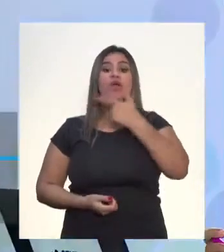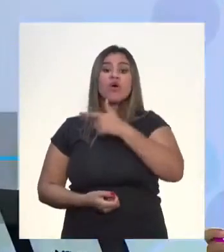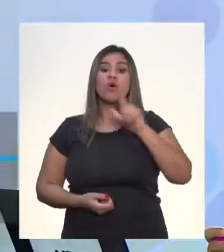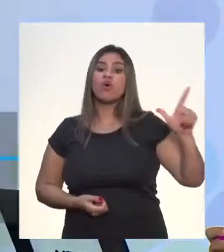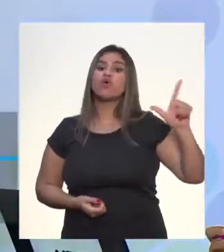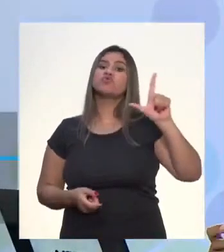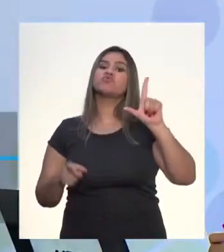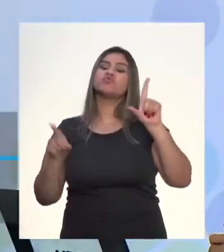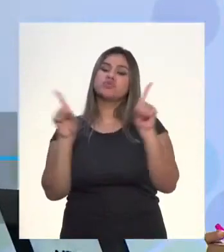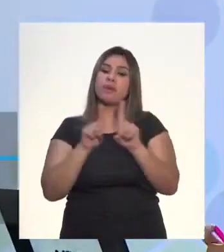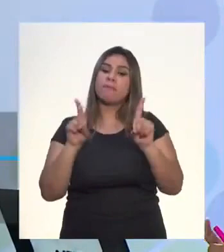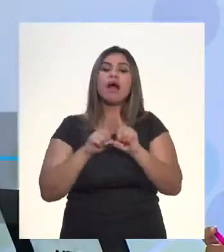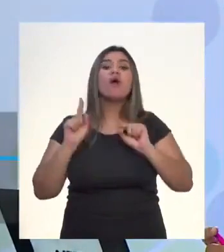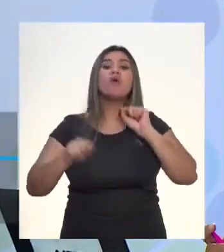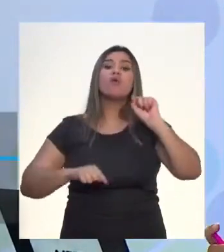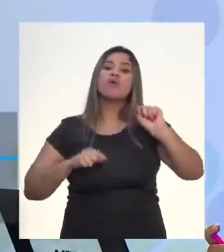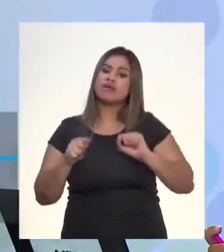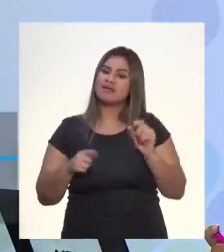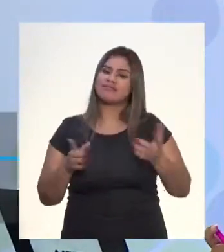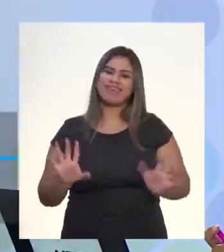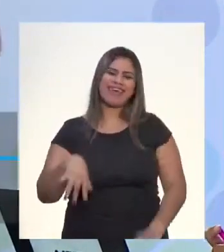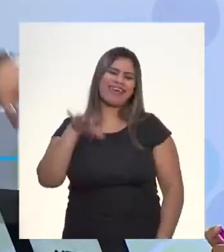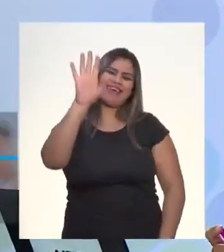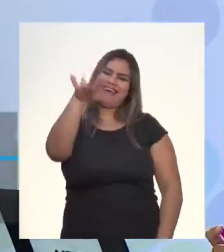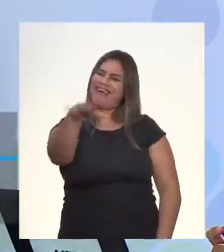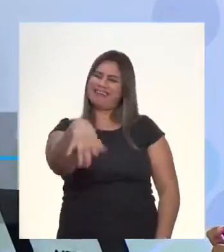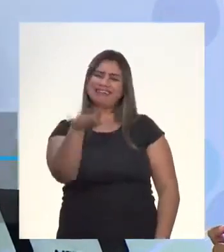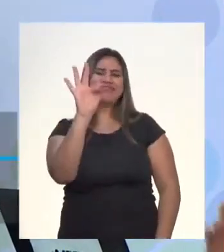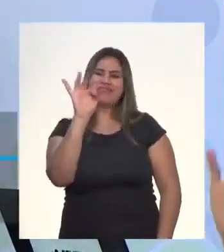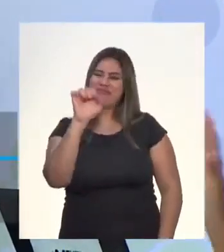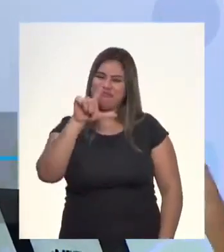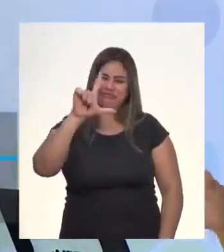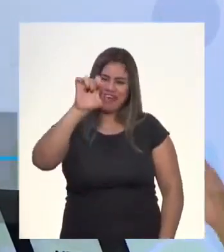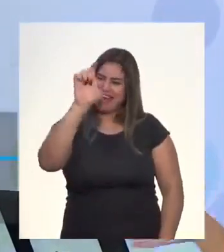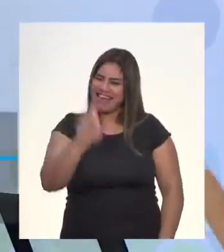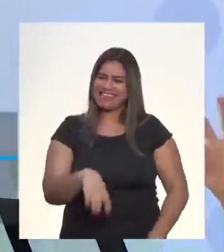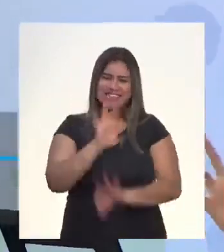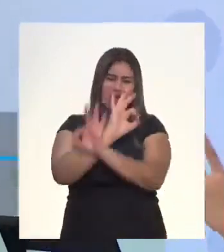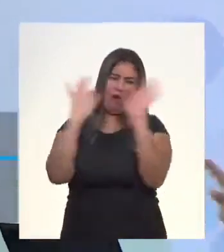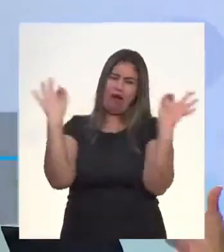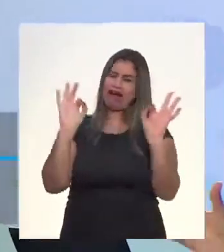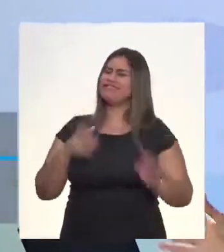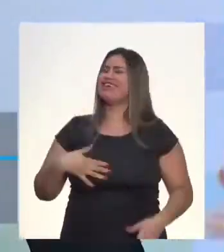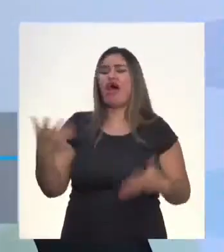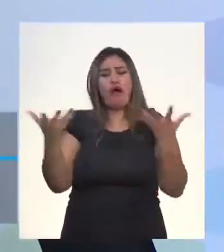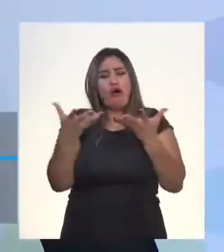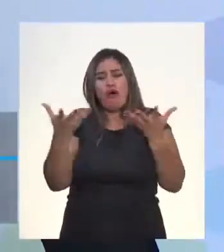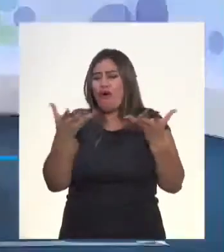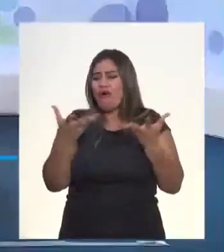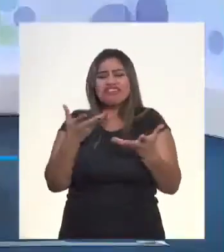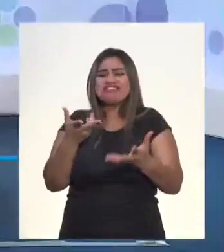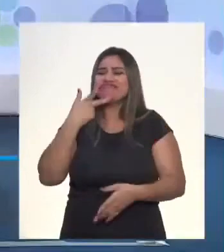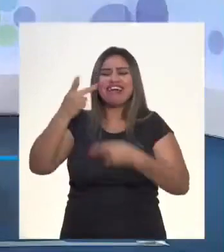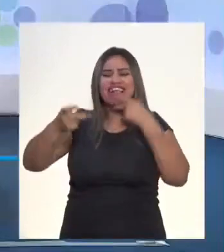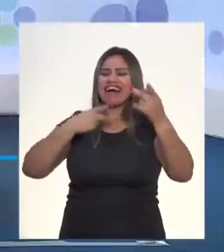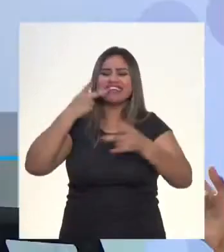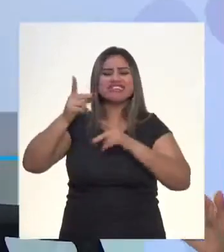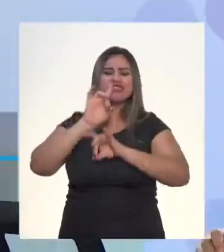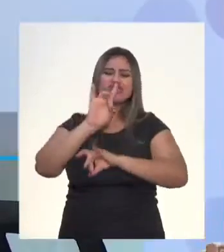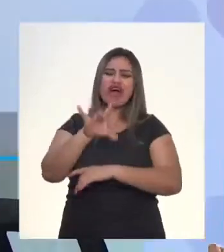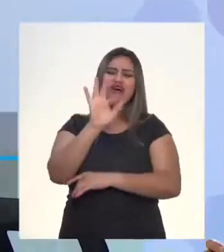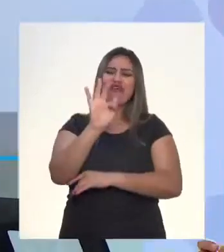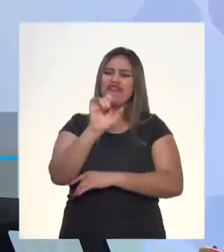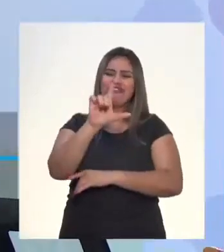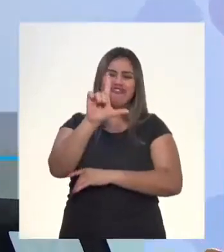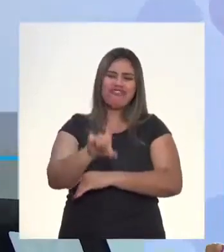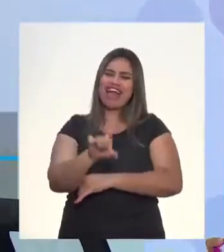acho que a gente pode pegar... Gente, o Félix hoje ele arrasou na aula. Arrasou. Pronto, eu vou usar já o Félix, acabou, né? A gente acabou. Vamos ficar